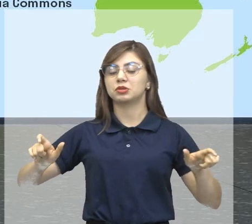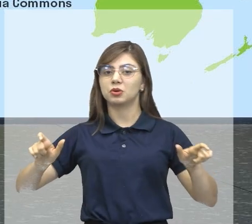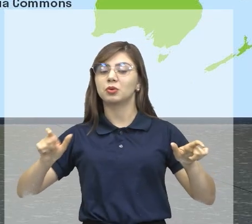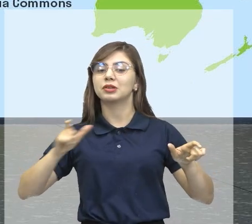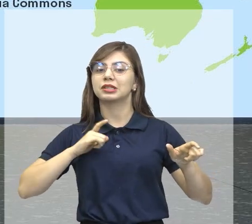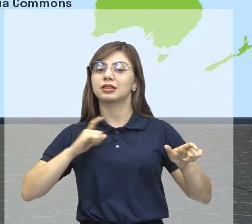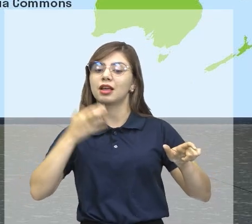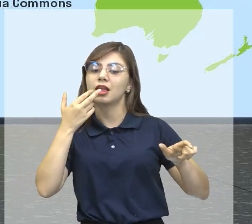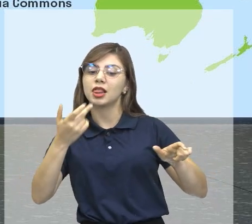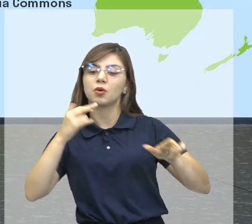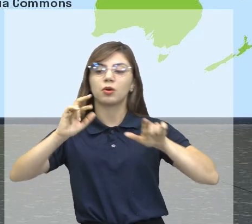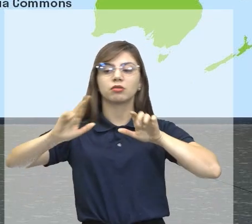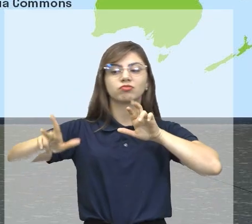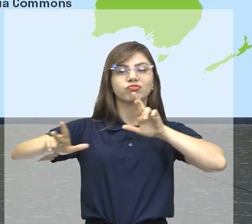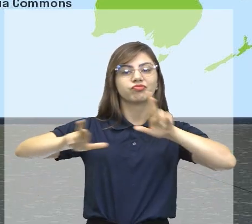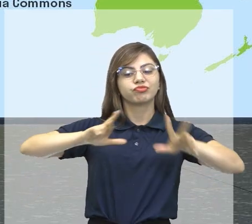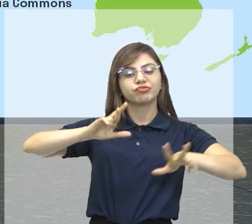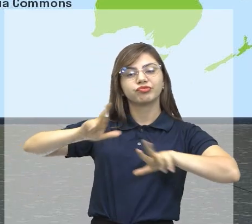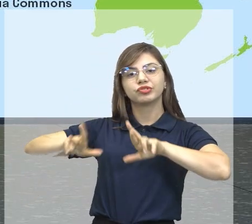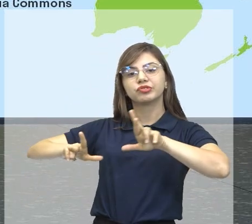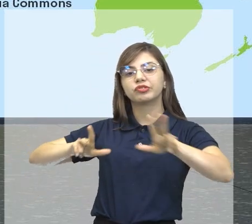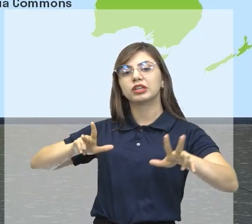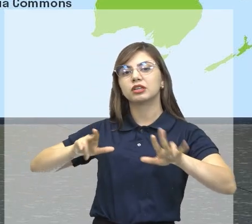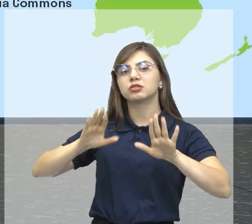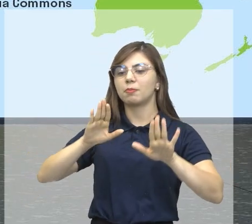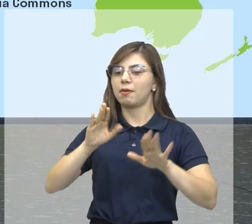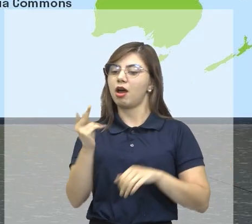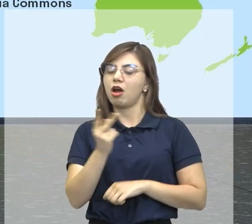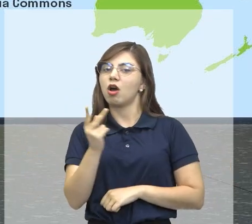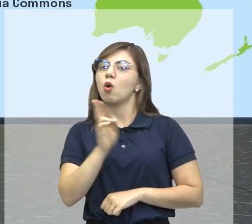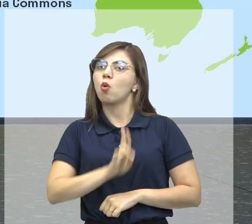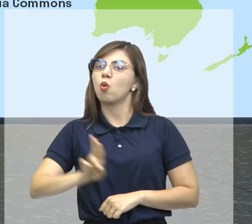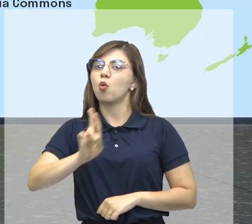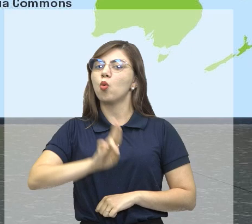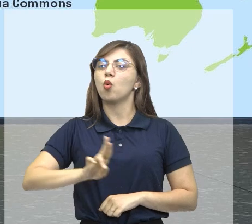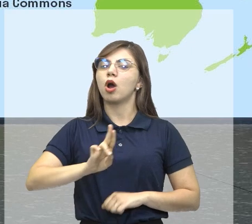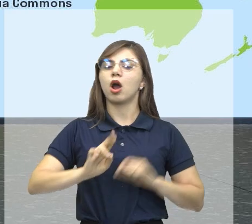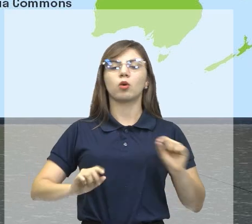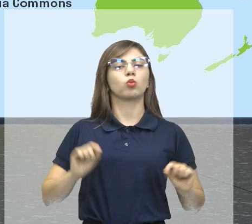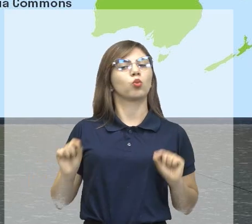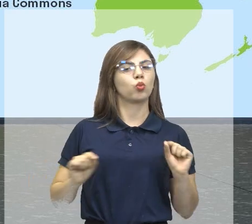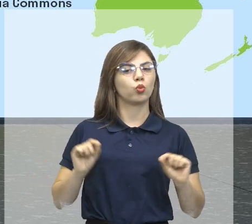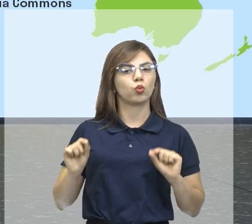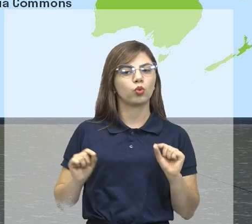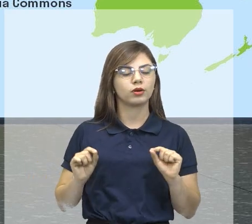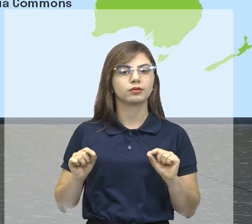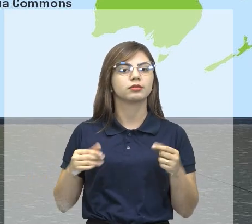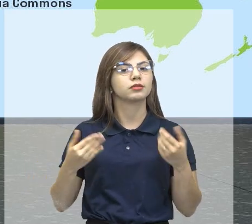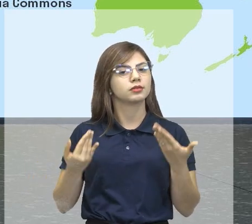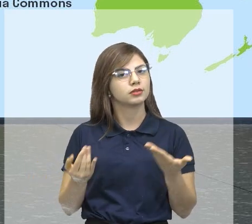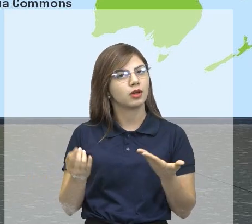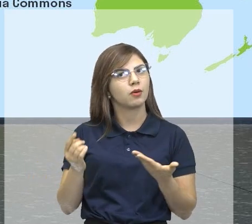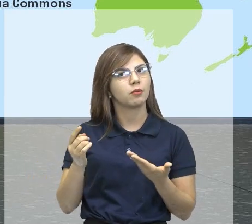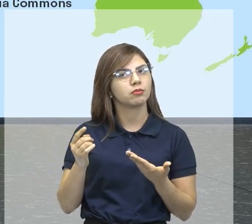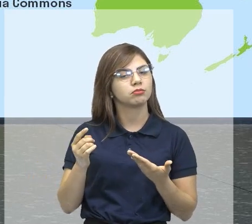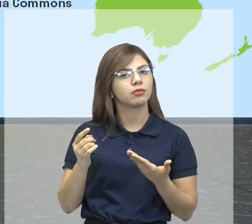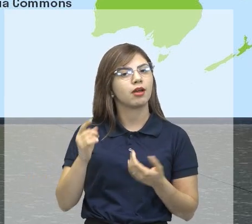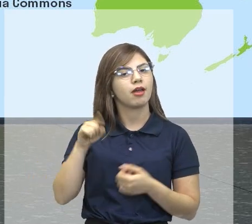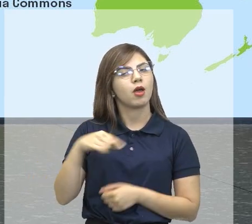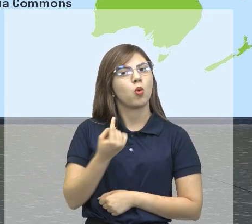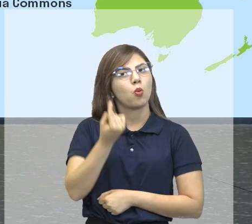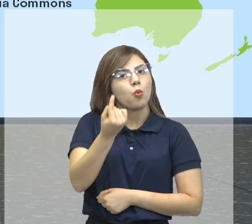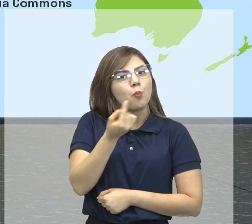cujas línguas nativas são diferentes. Então, é uma língua que é usada para